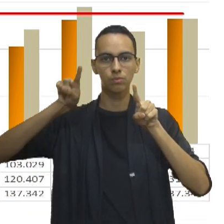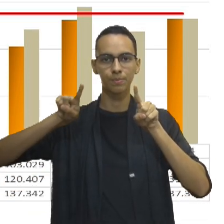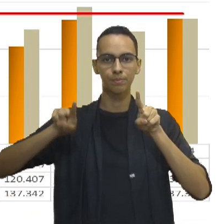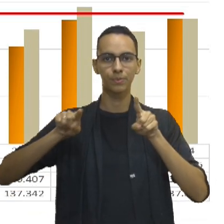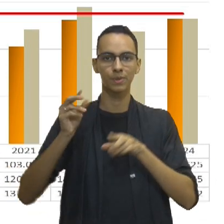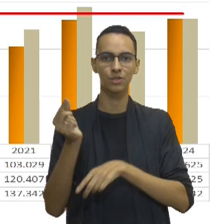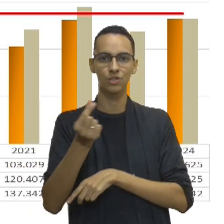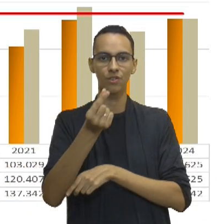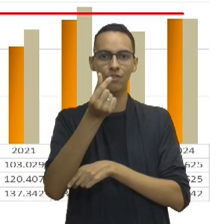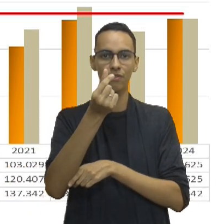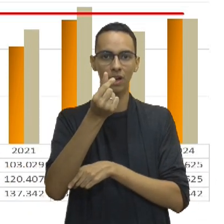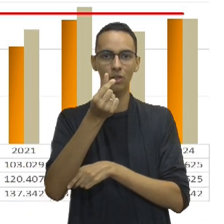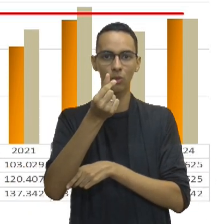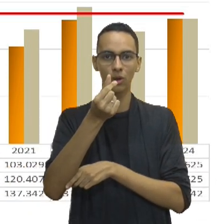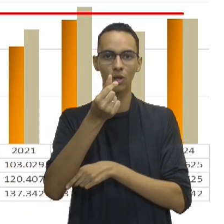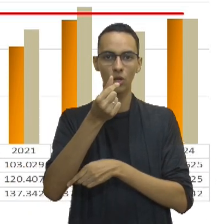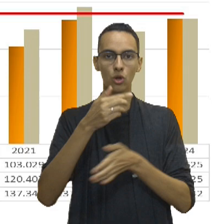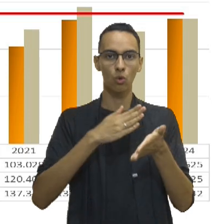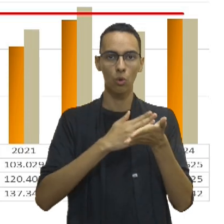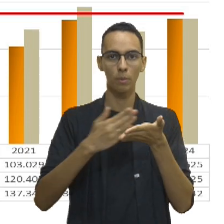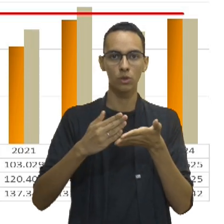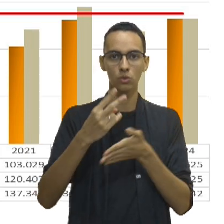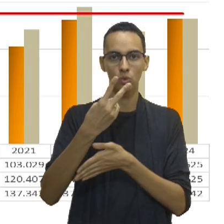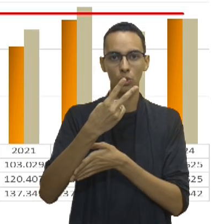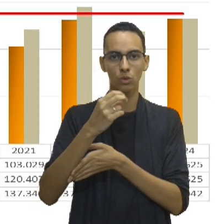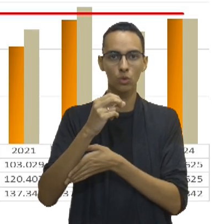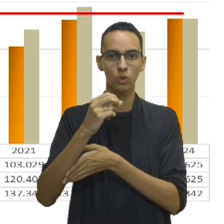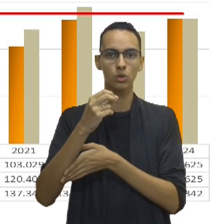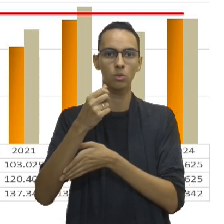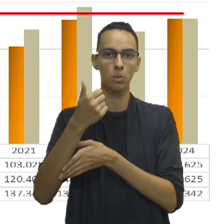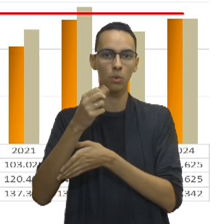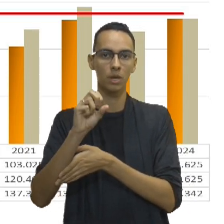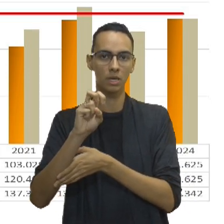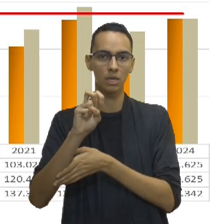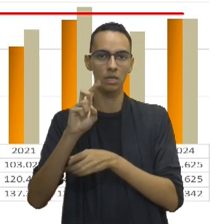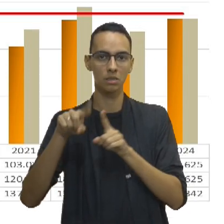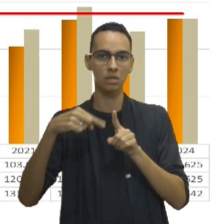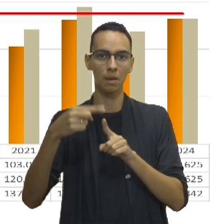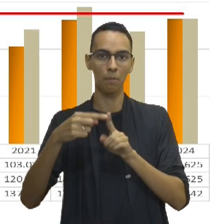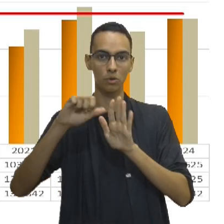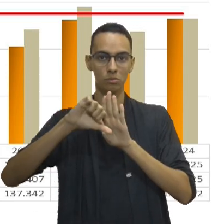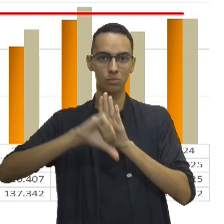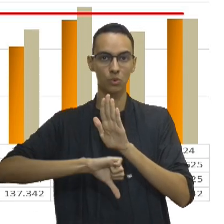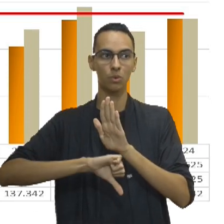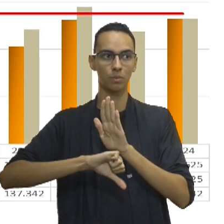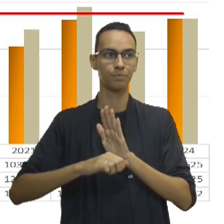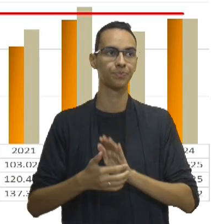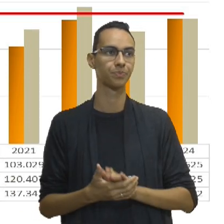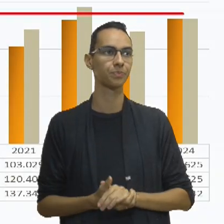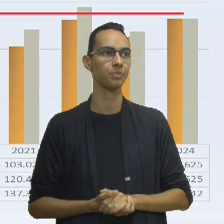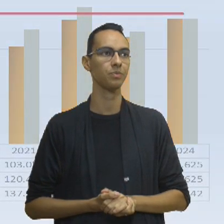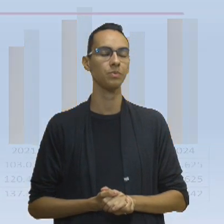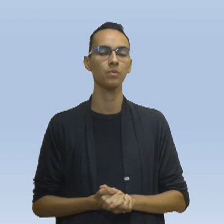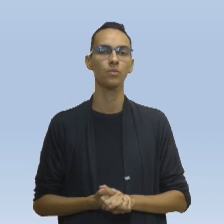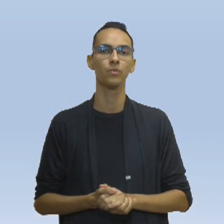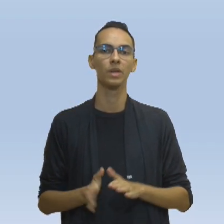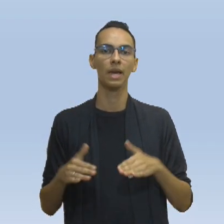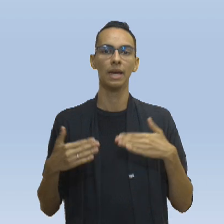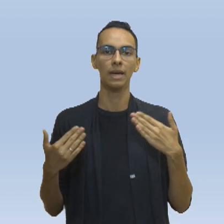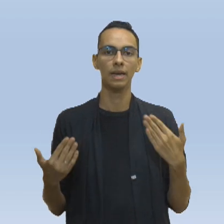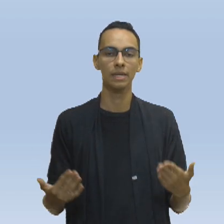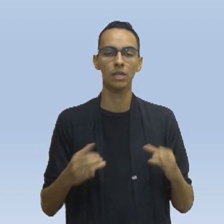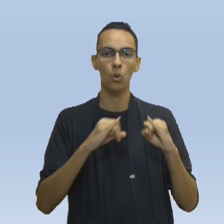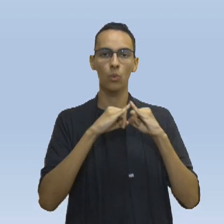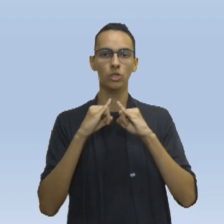de 2015 até o atual. Né? Se puder passar esse gráfico, por favor. Isso. Então, as